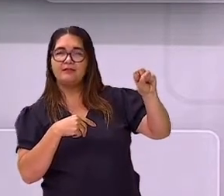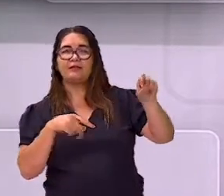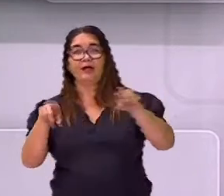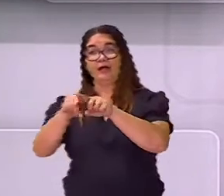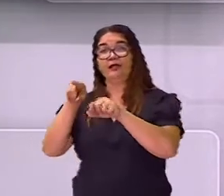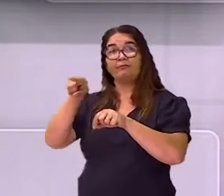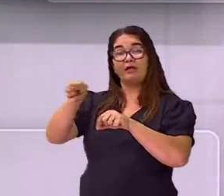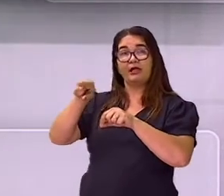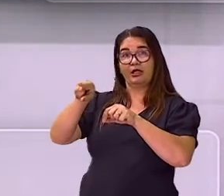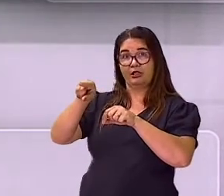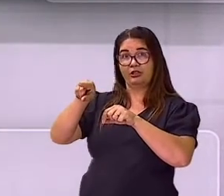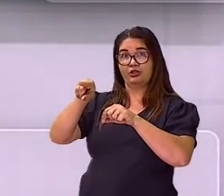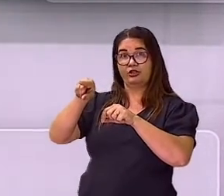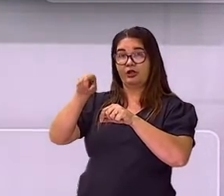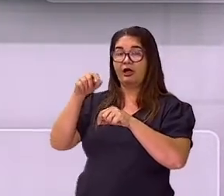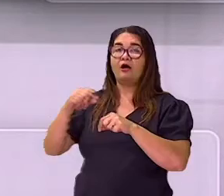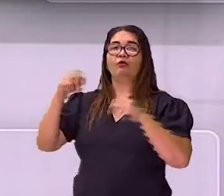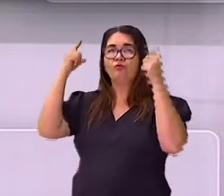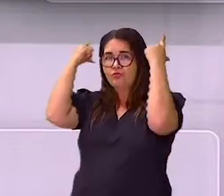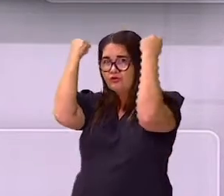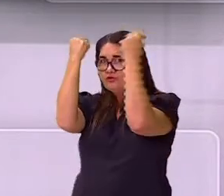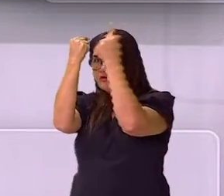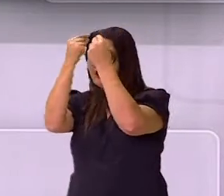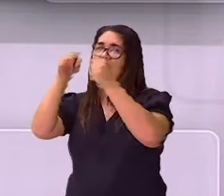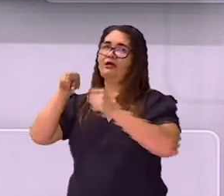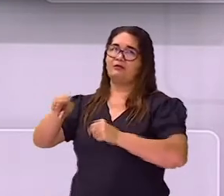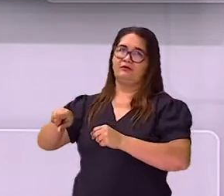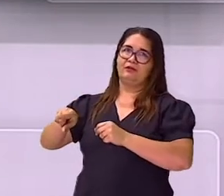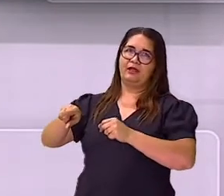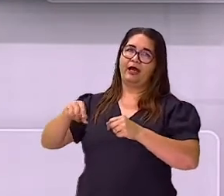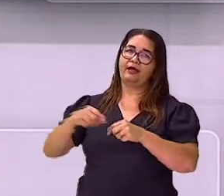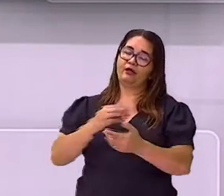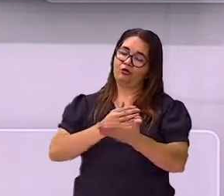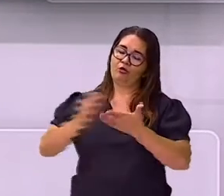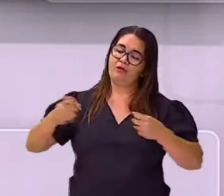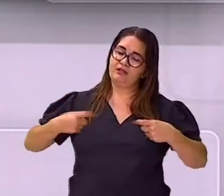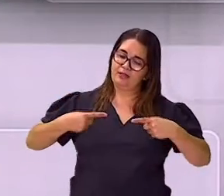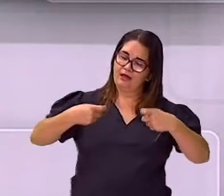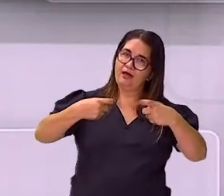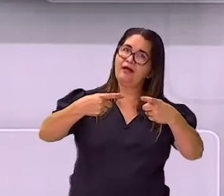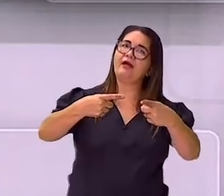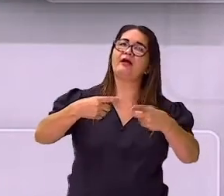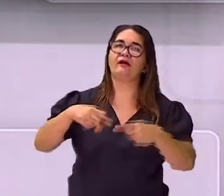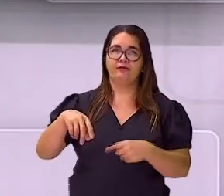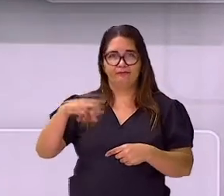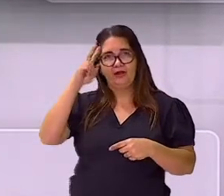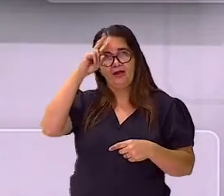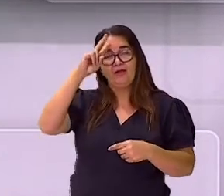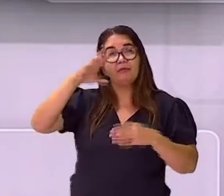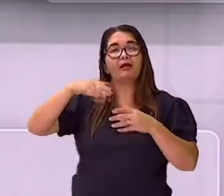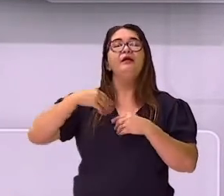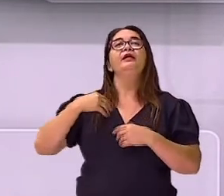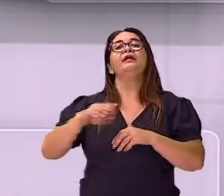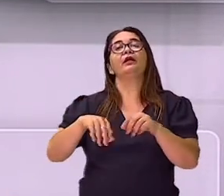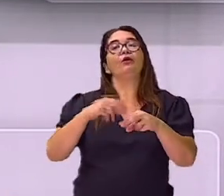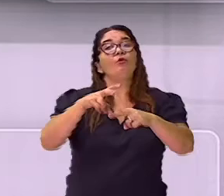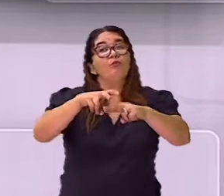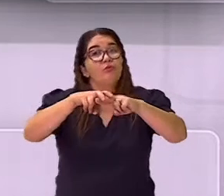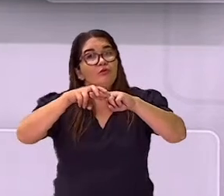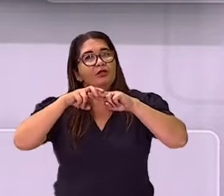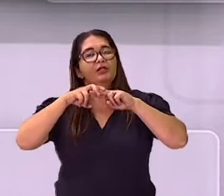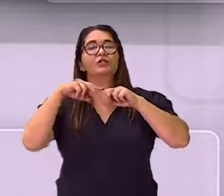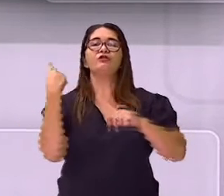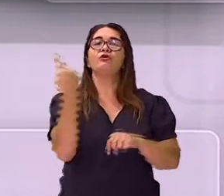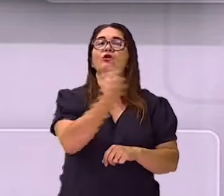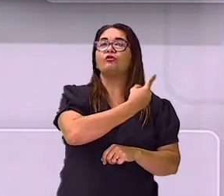pelos gregos. Os gregos conheciam os persas como os medos, que é aqueles que vêm lá do Mediterrâneo. Então, por isso que nós